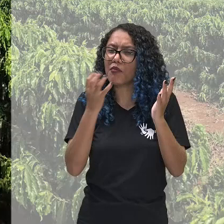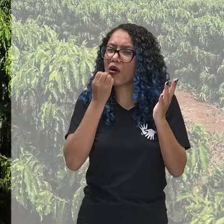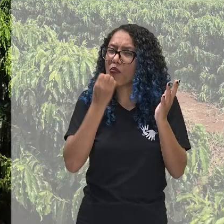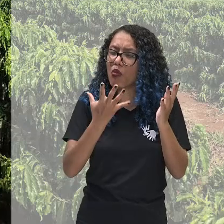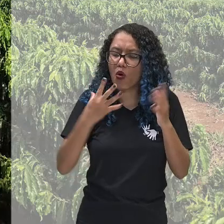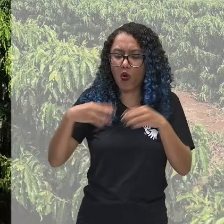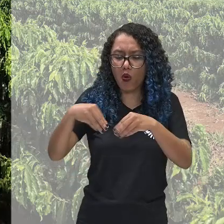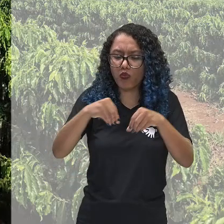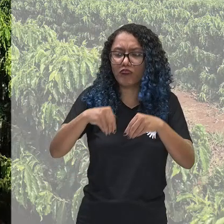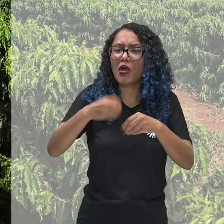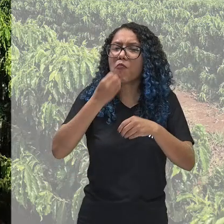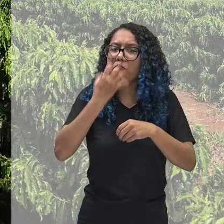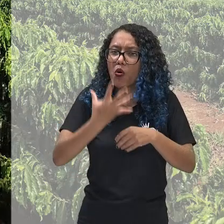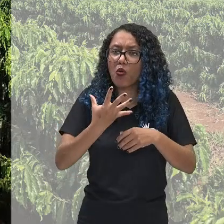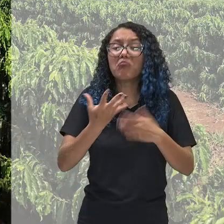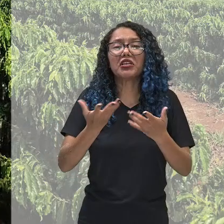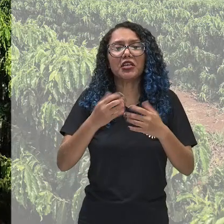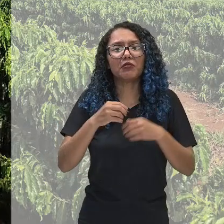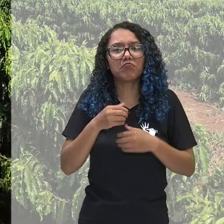cultura acabou